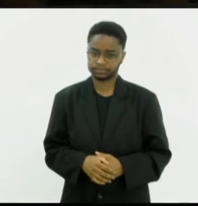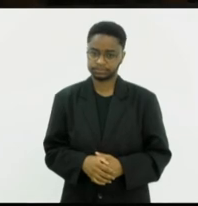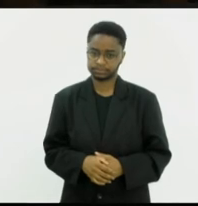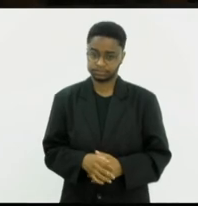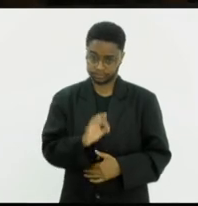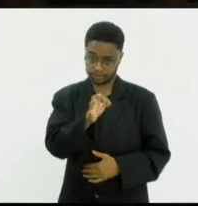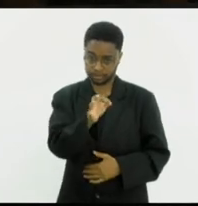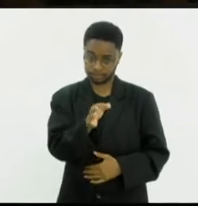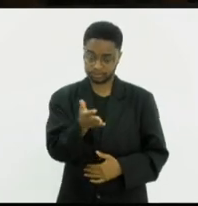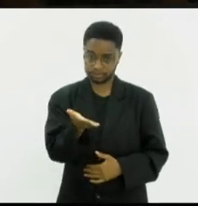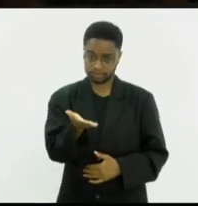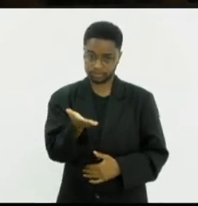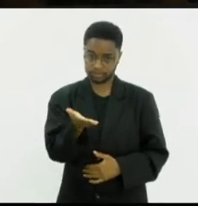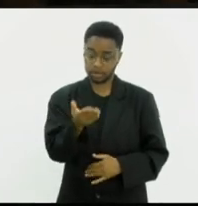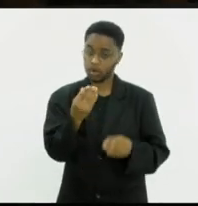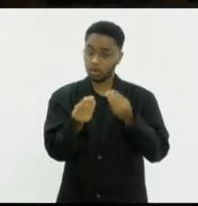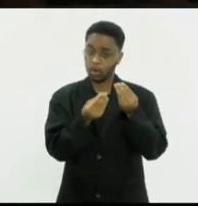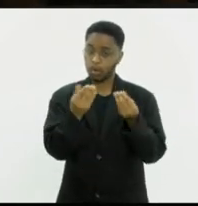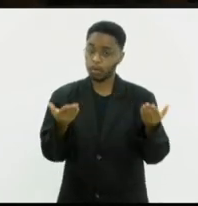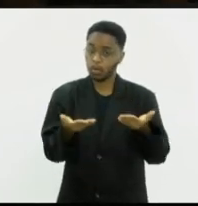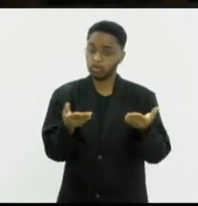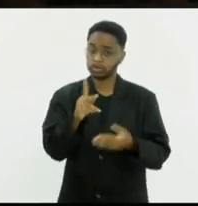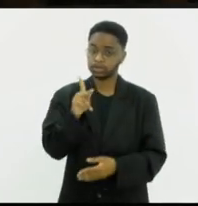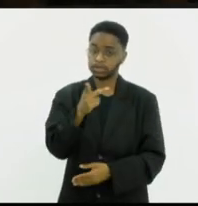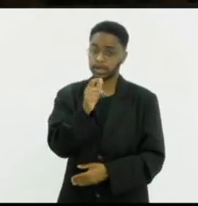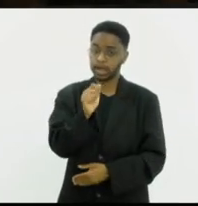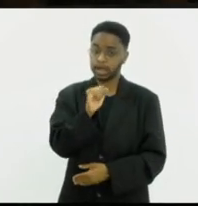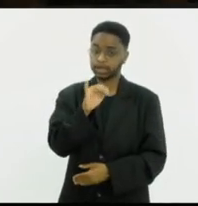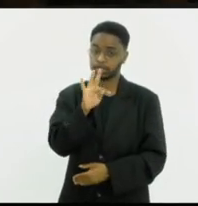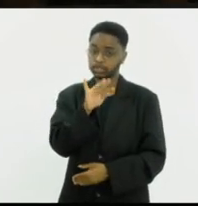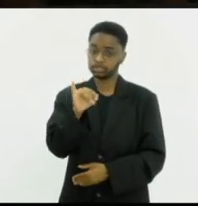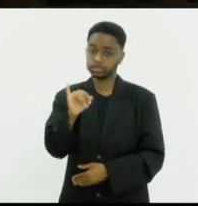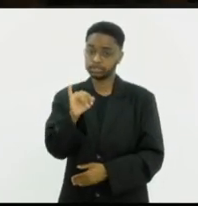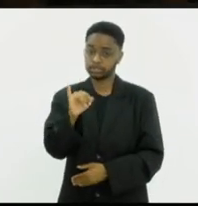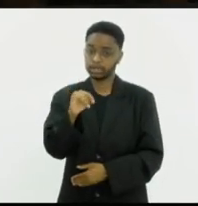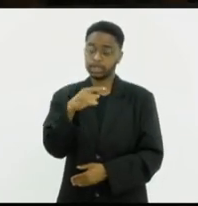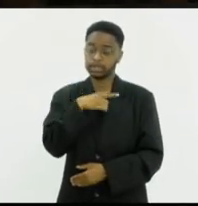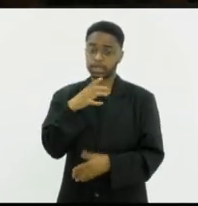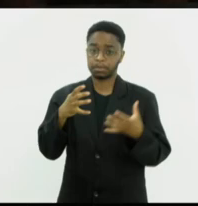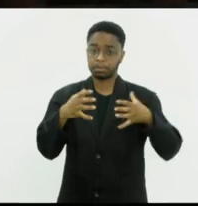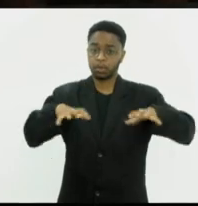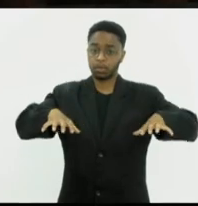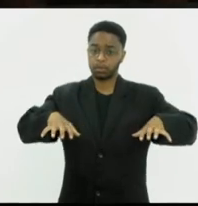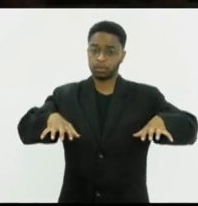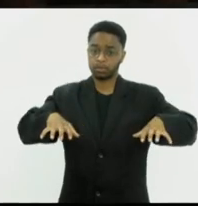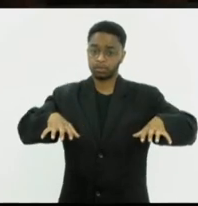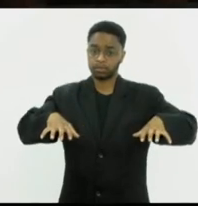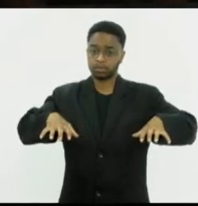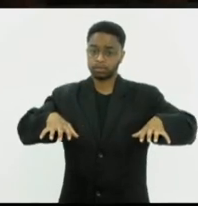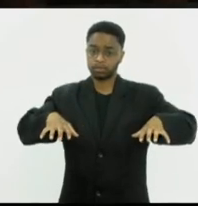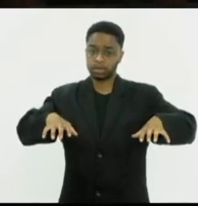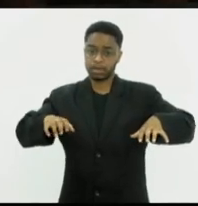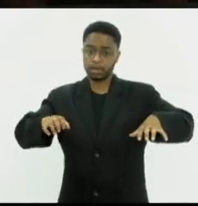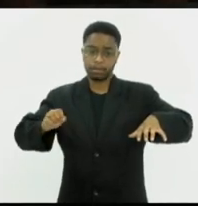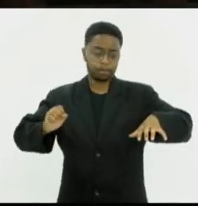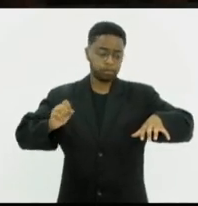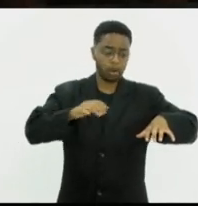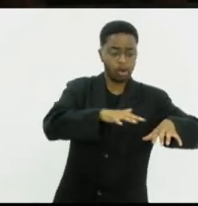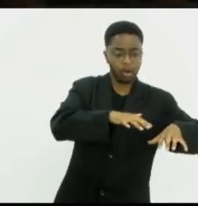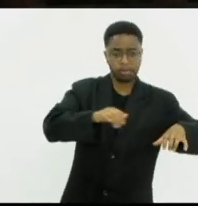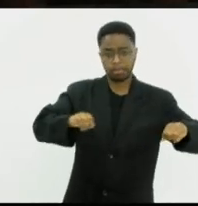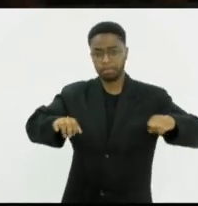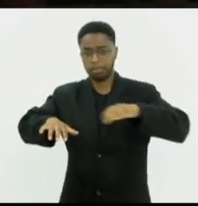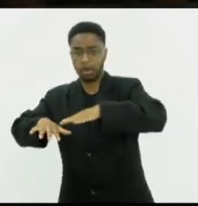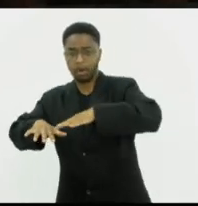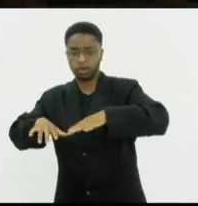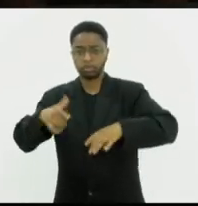Não é? Como é que está o Haiti hoje? Está dividido com os territórios, invadiram os aeroportos, não tem comando, não